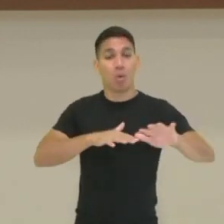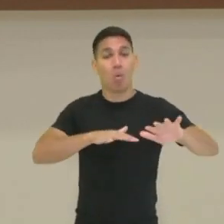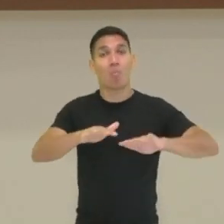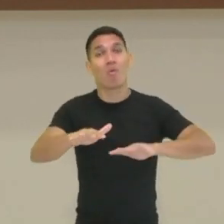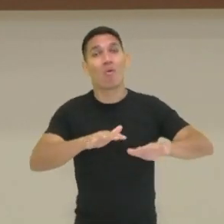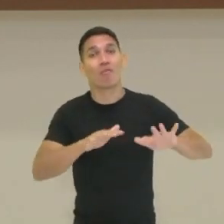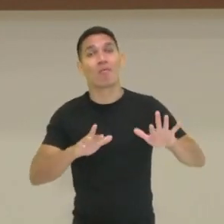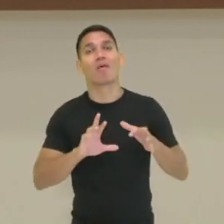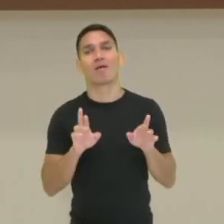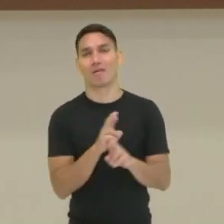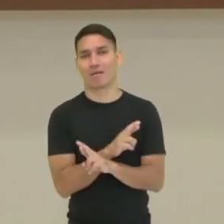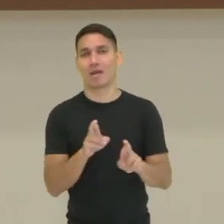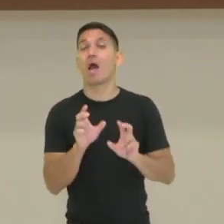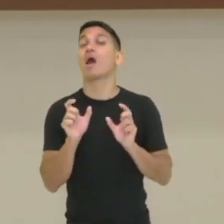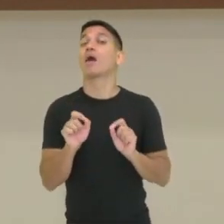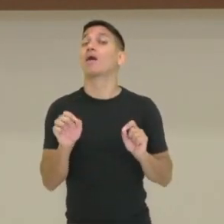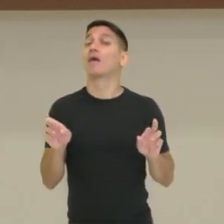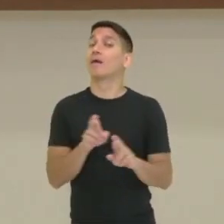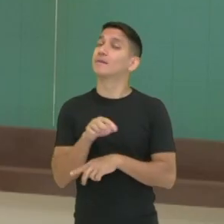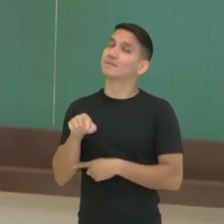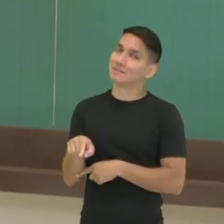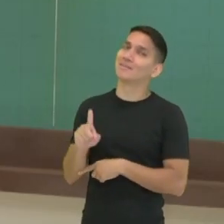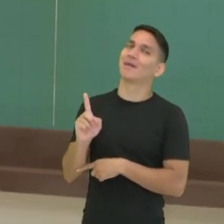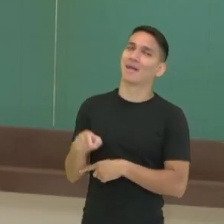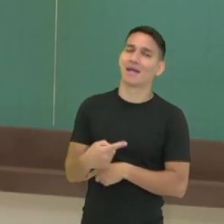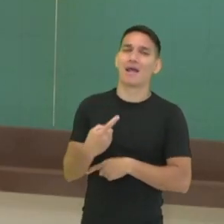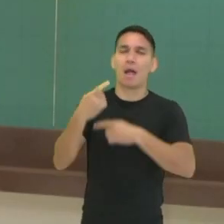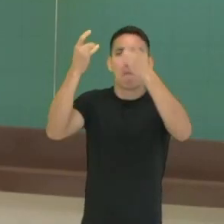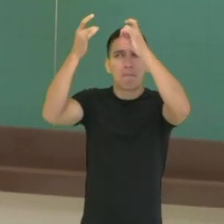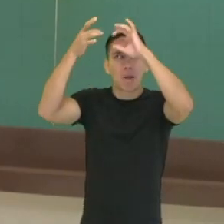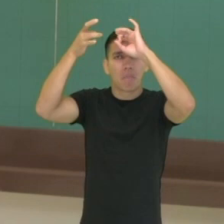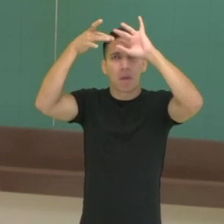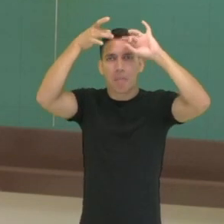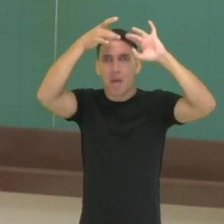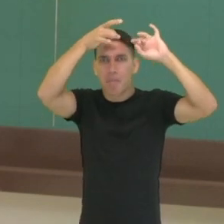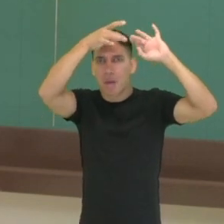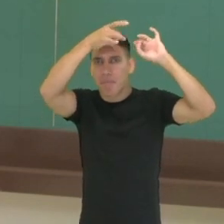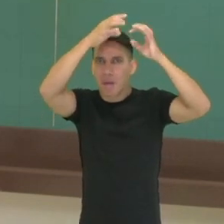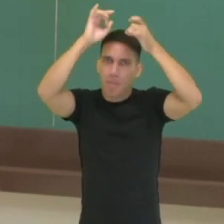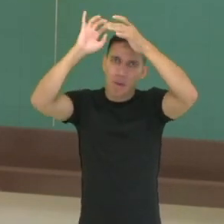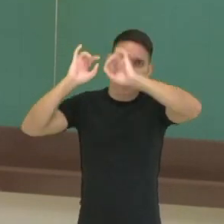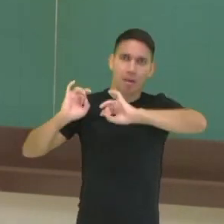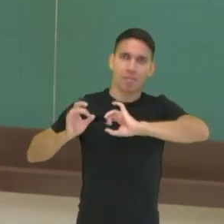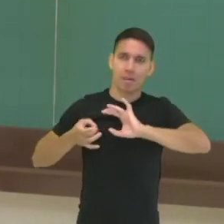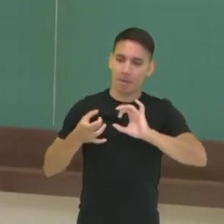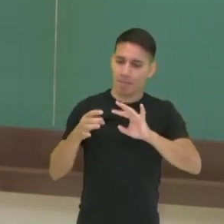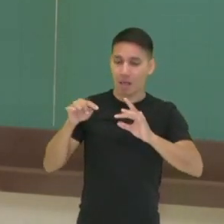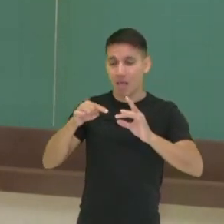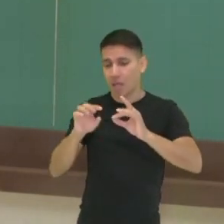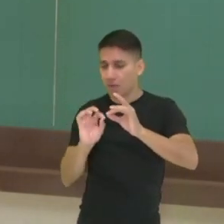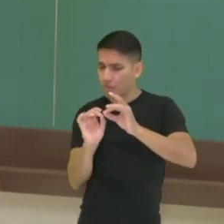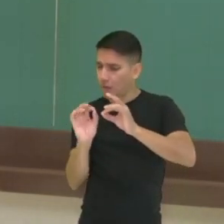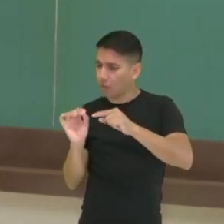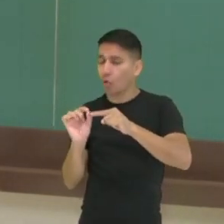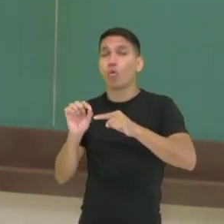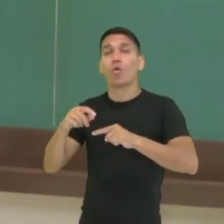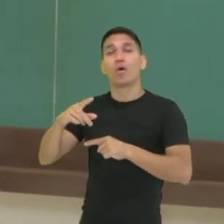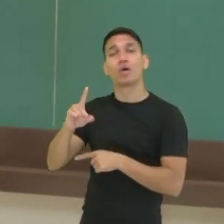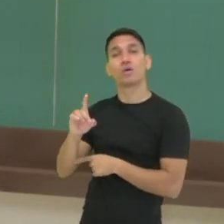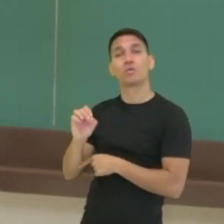movimentos. Quem está associado a isso? O neurotransmissor dopamina, porque vai diminuir a